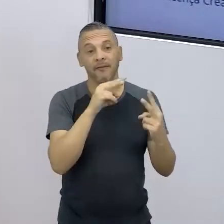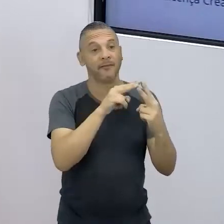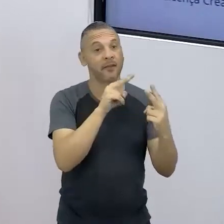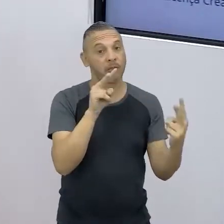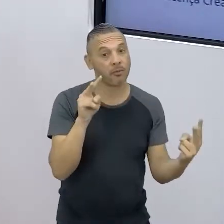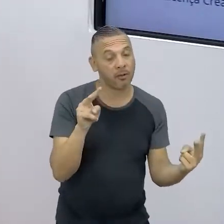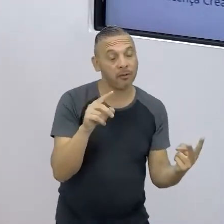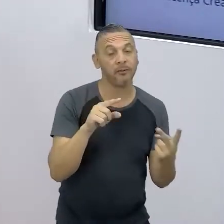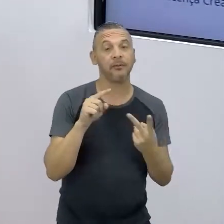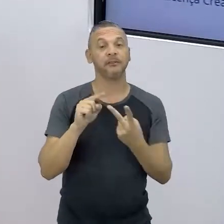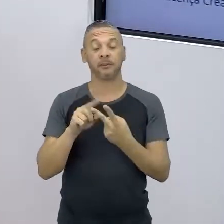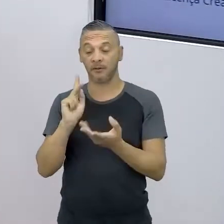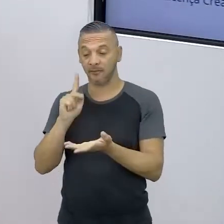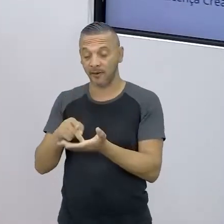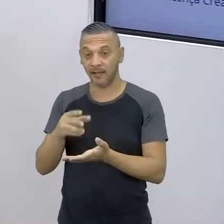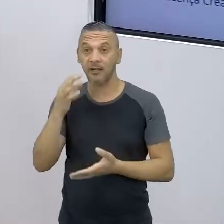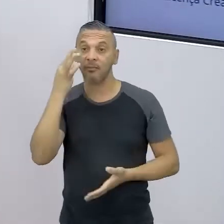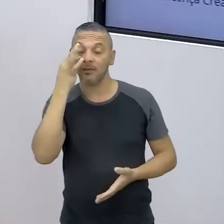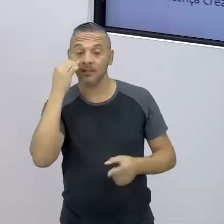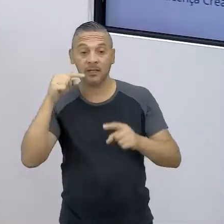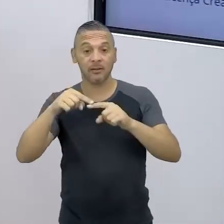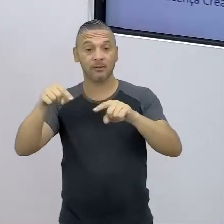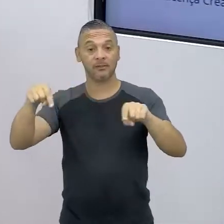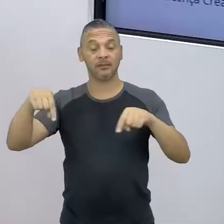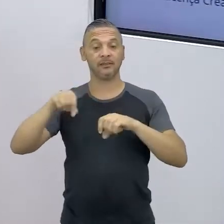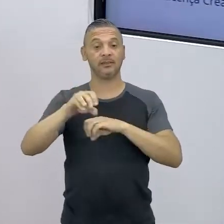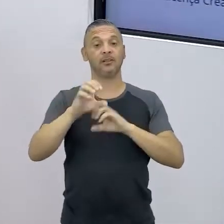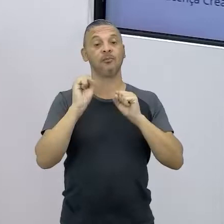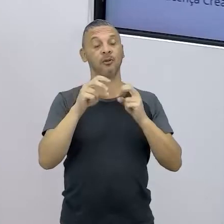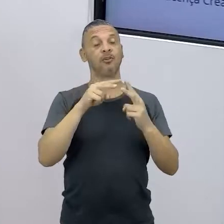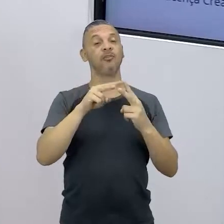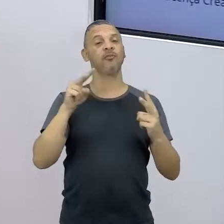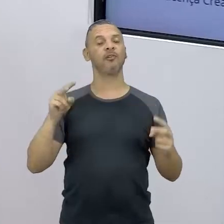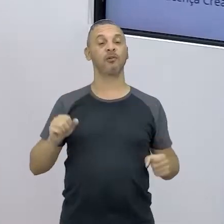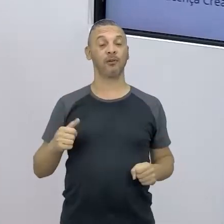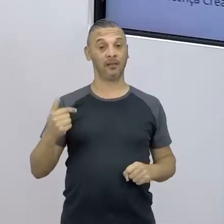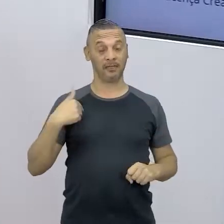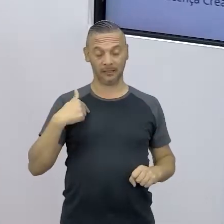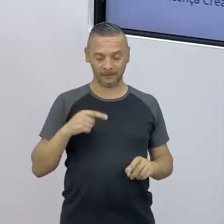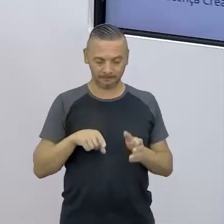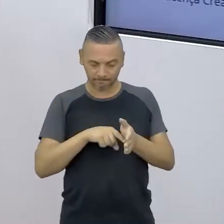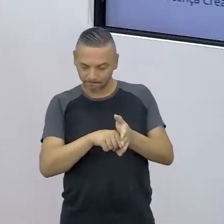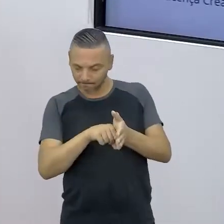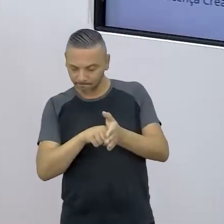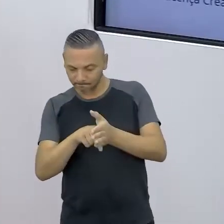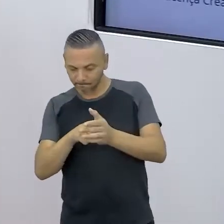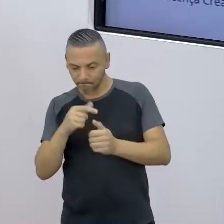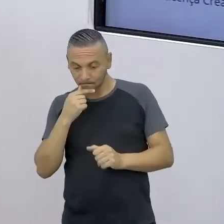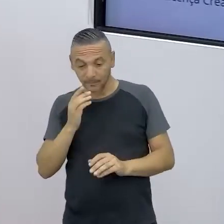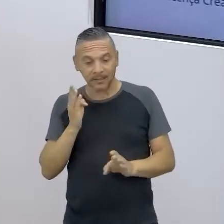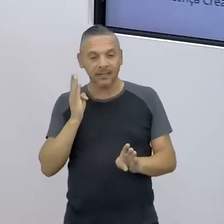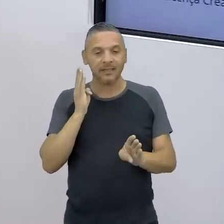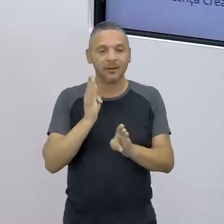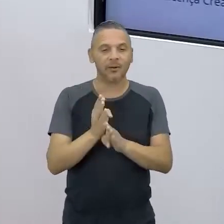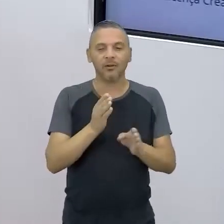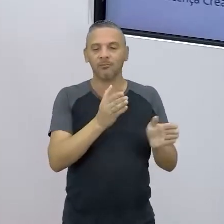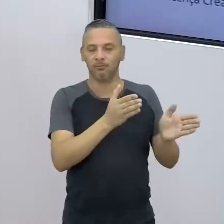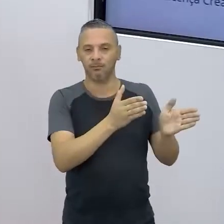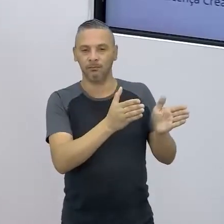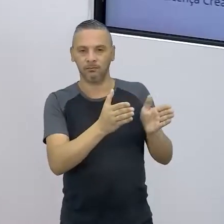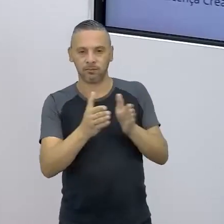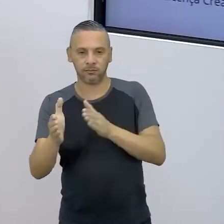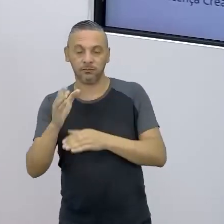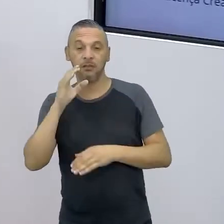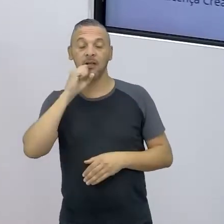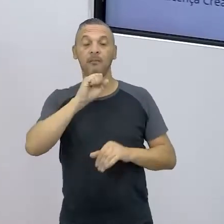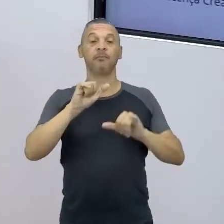virtual ou poderia ser real, na sala de aula, mas ela poderia ser virtual. Aí eu achei... é bem curtinho que eu trouxe para vocês, um vídeo bem curtinho